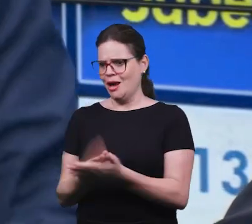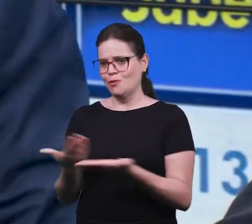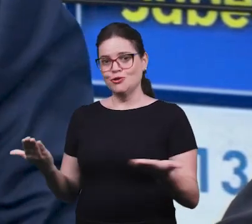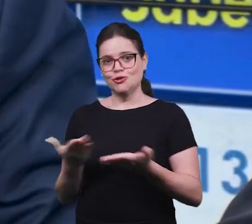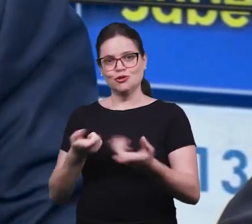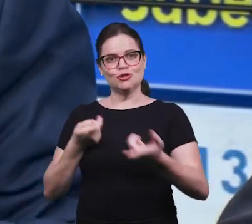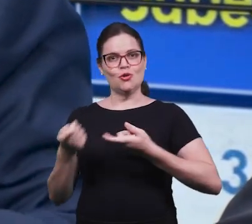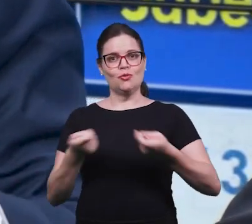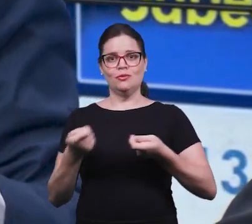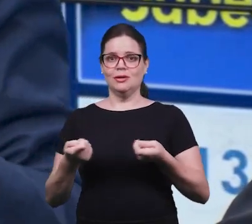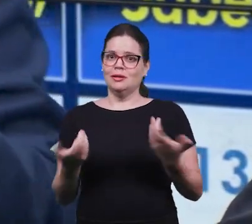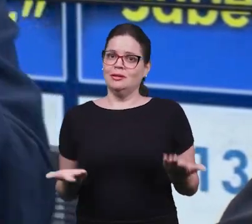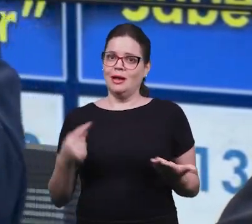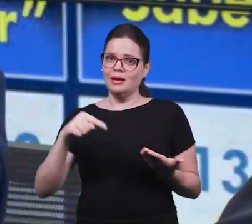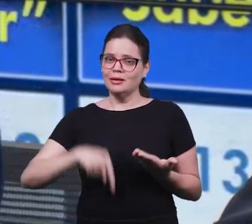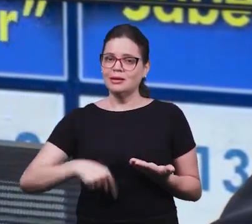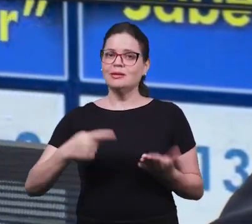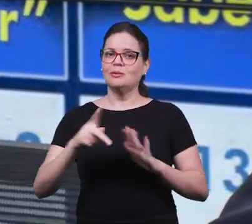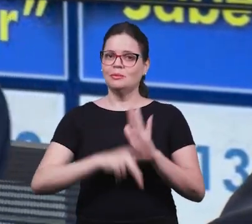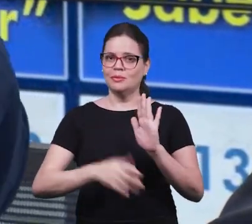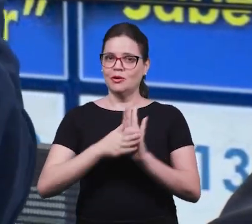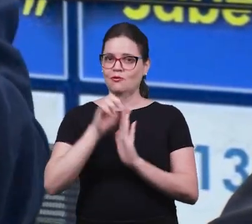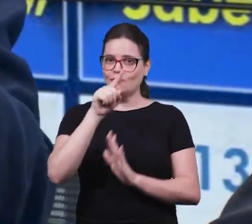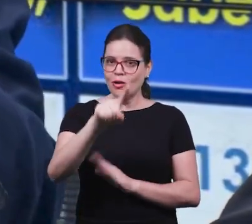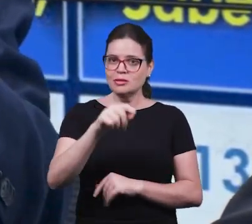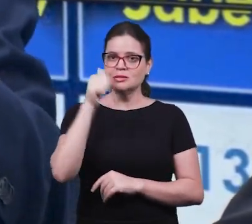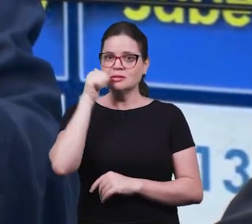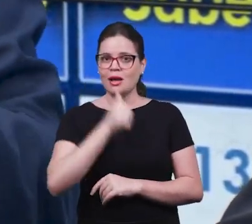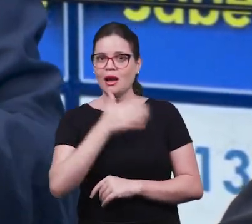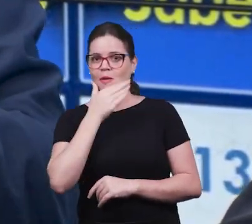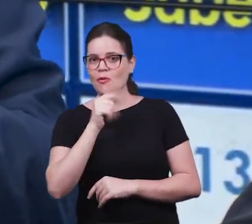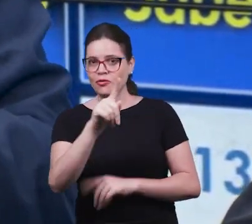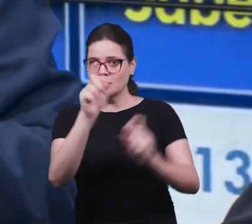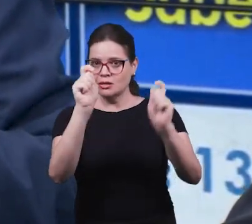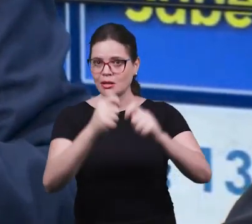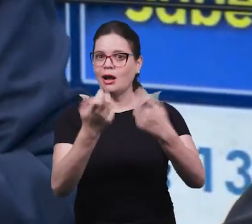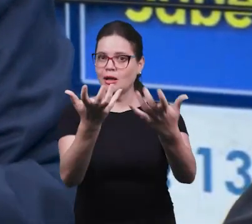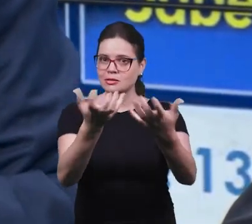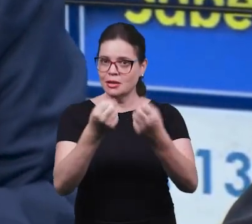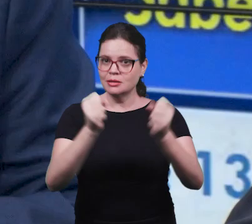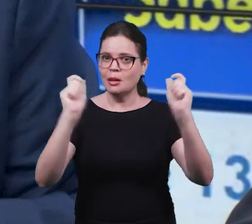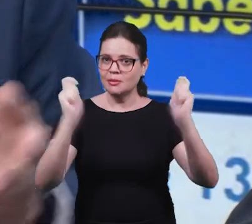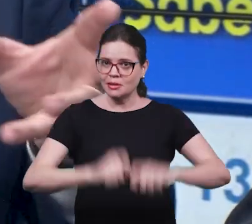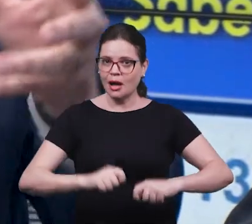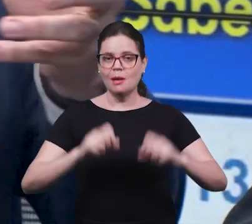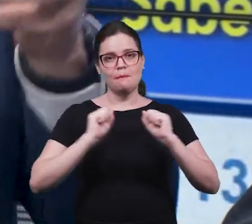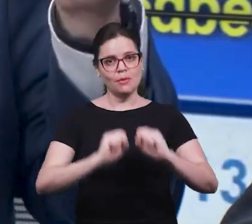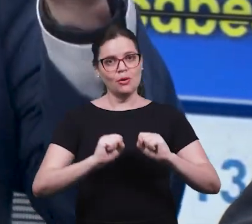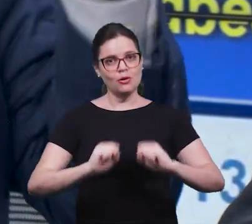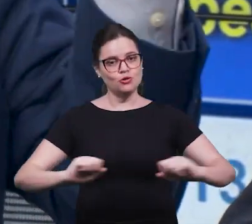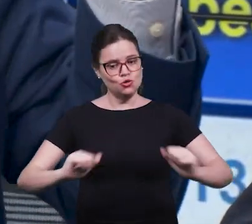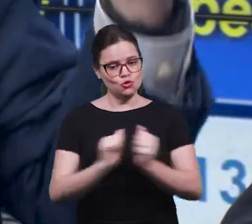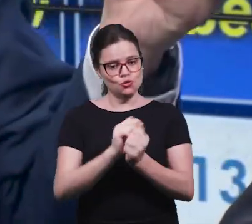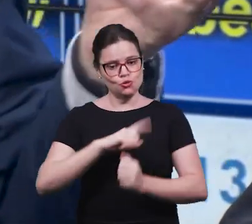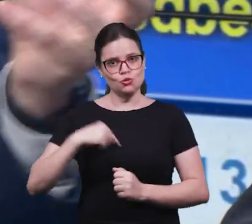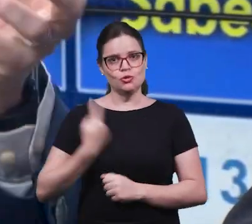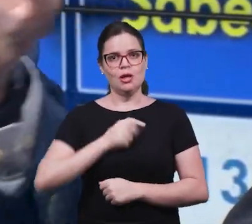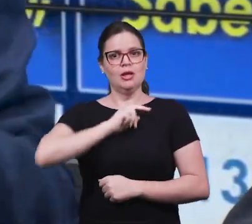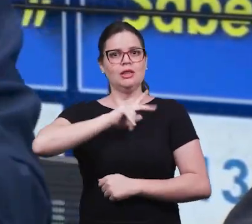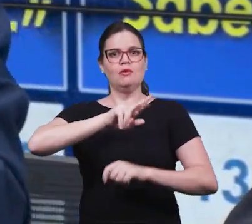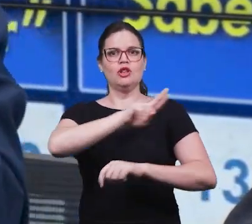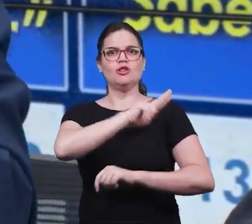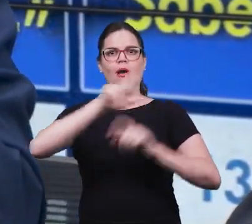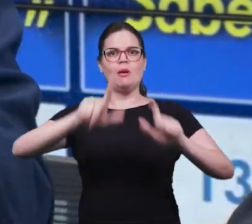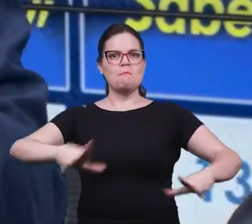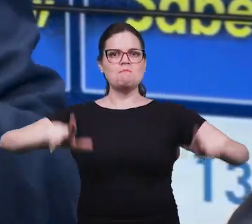a obra hoje. E você, o senhor, a senhora pode fazer parte deste povo, não é um nome que estamos